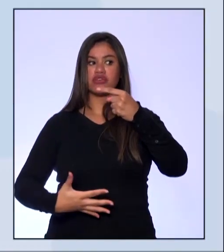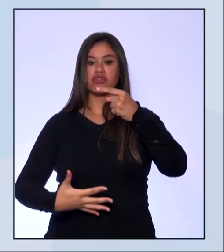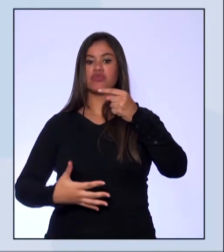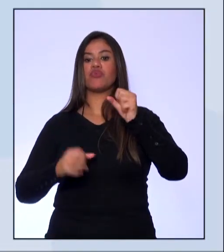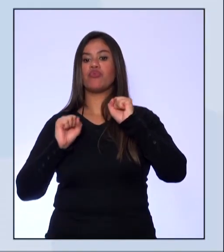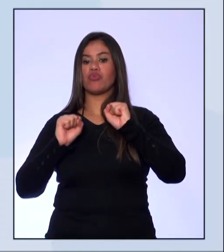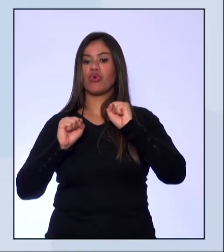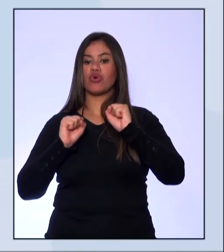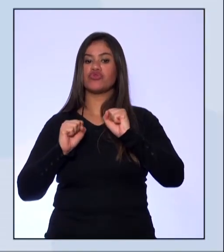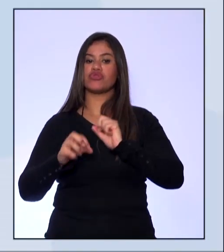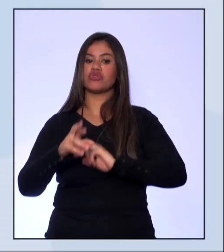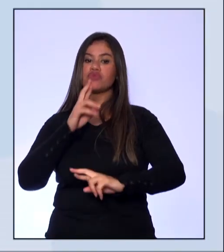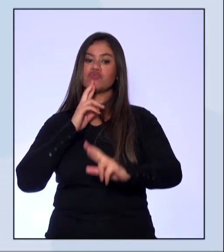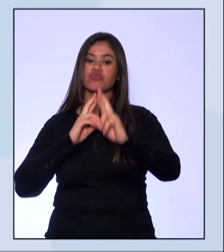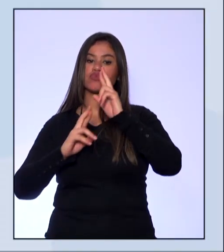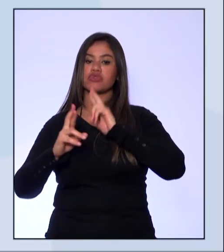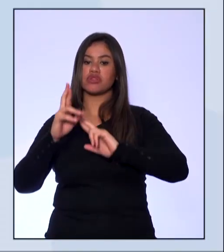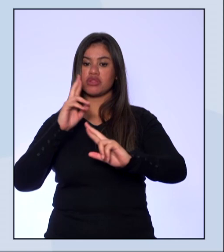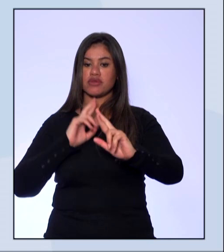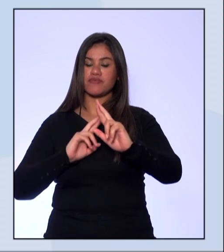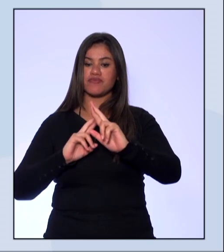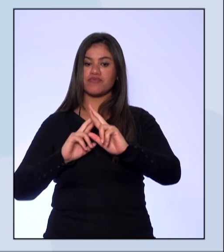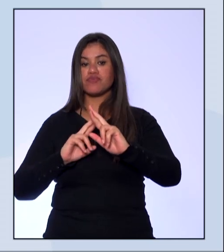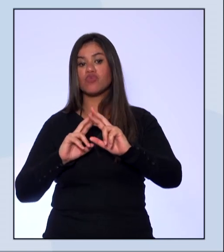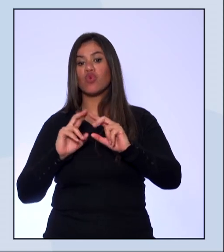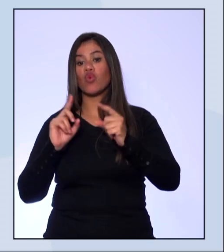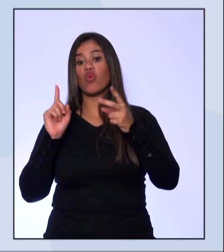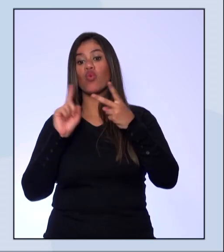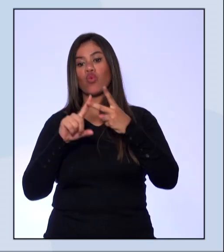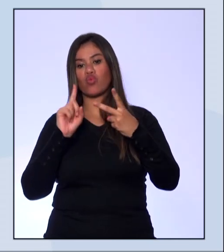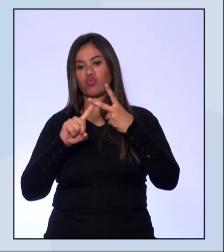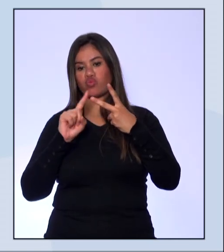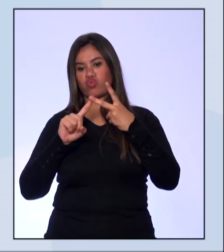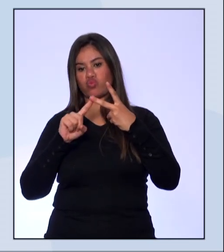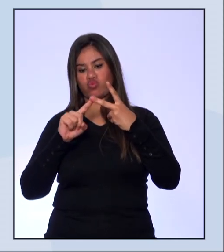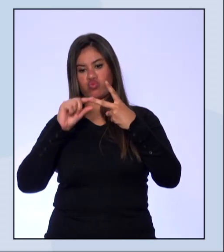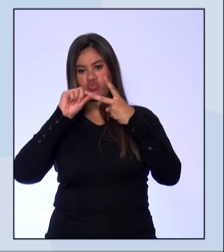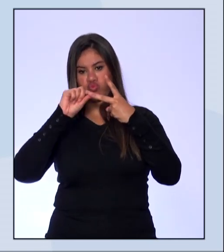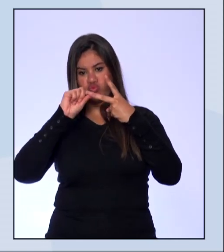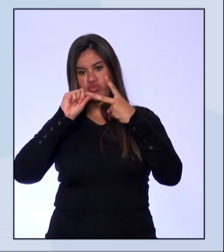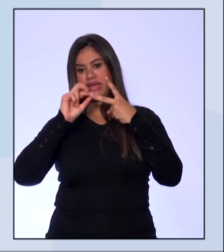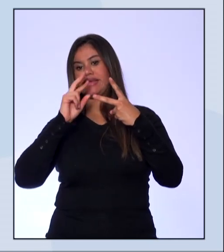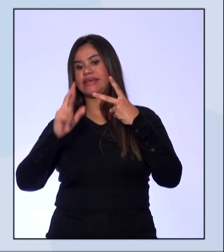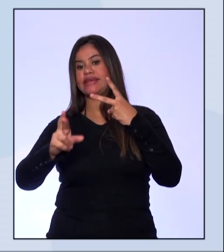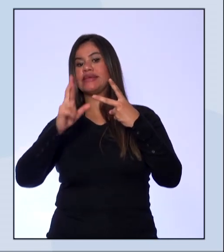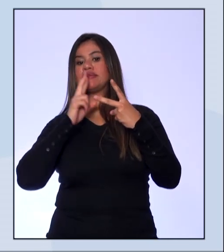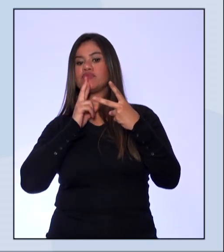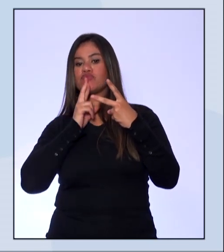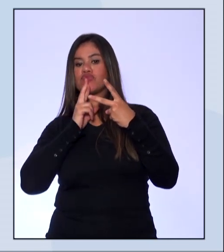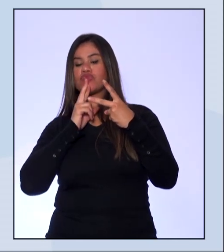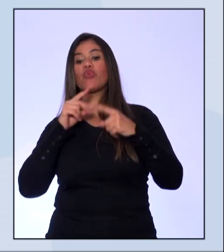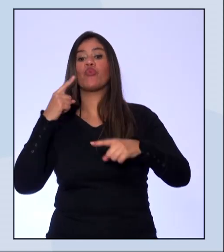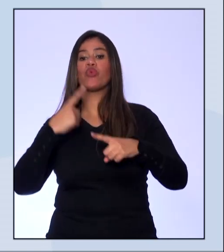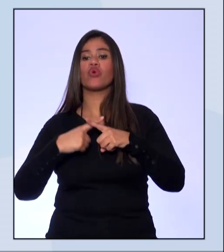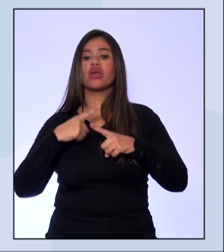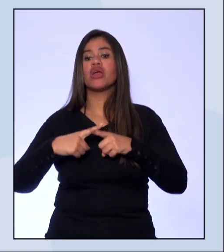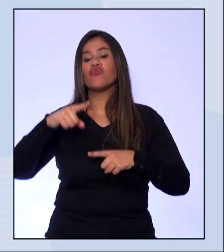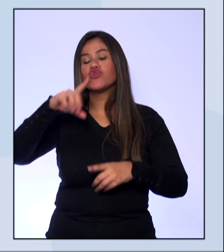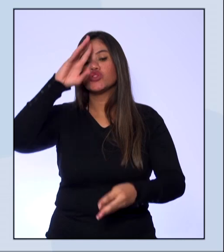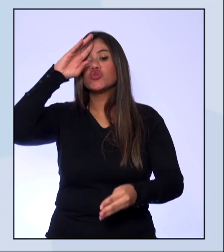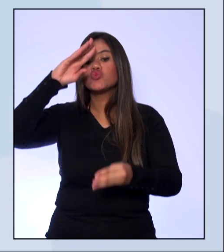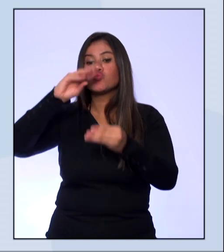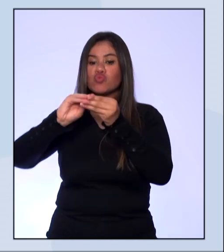da segunda. Quais elementos da charge permitem que você tenha essa conclusão? Por que você chegou